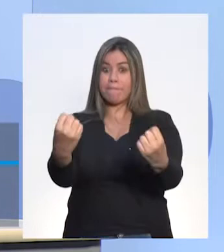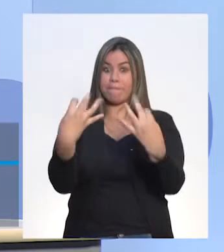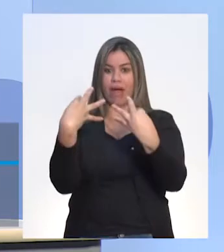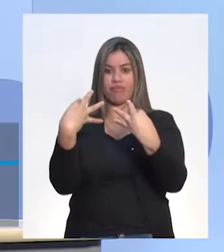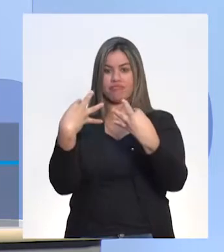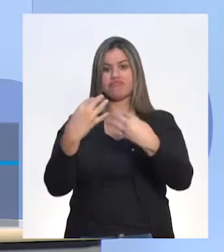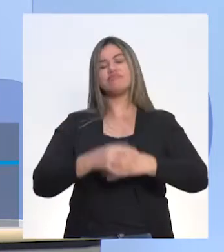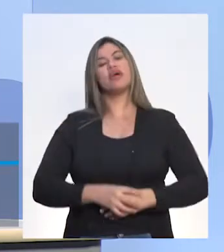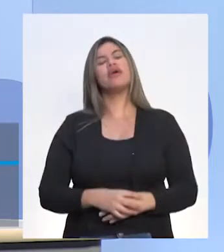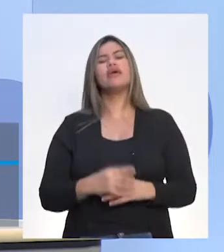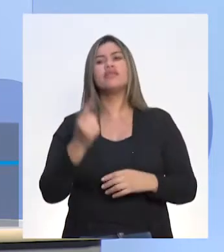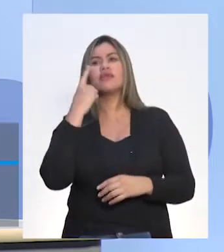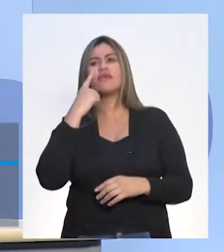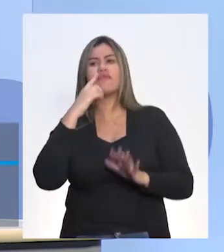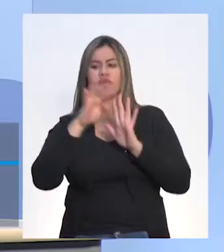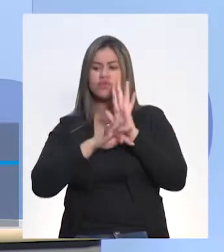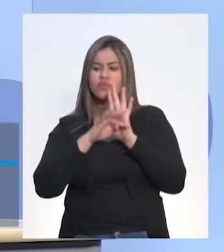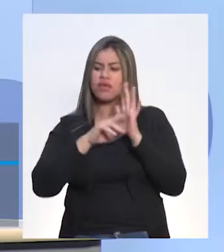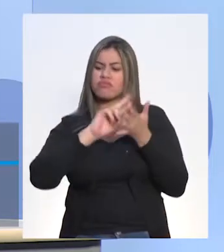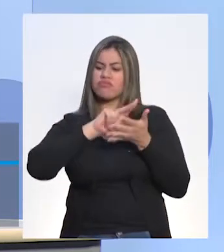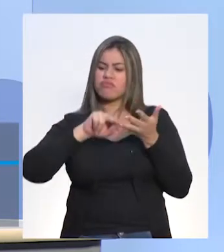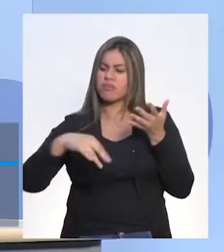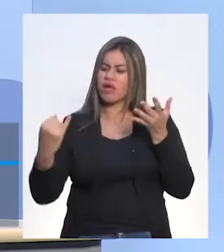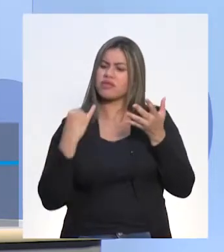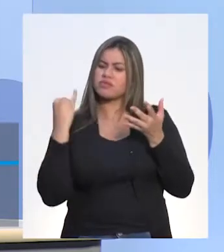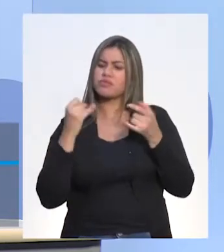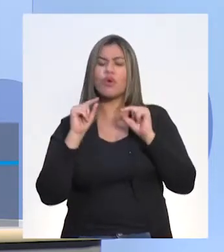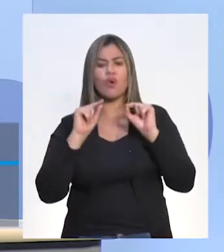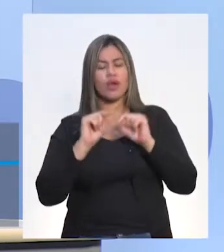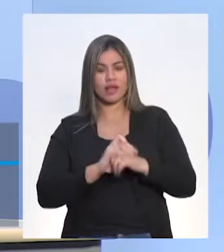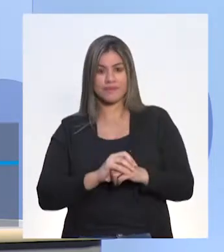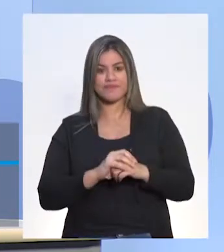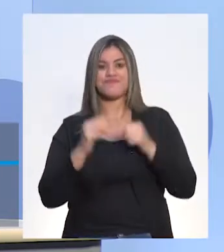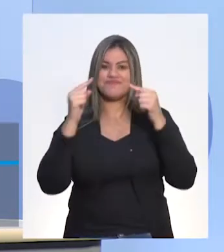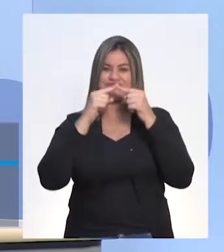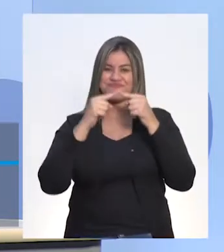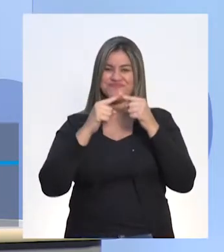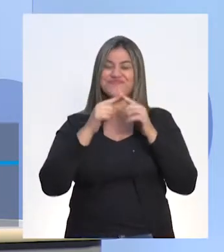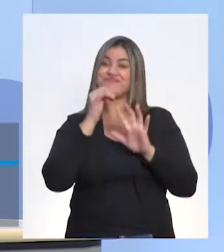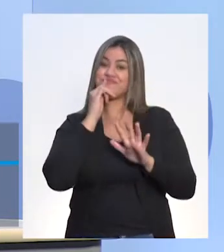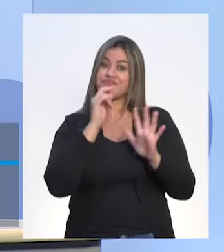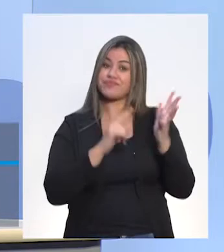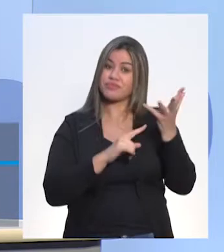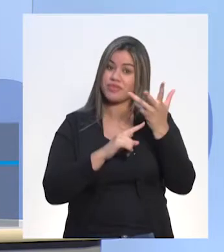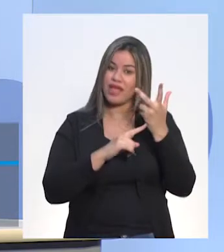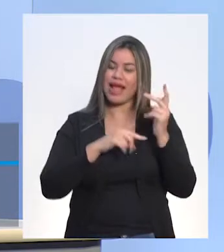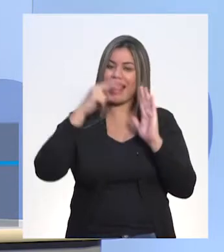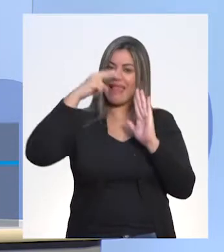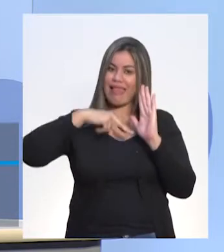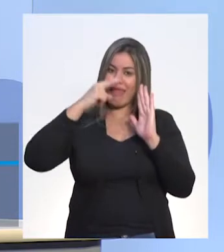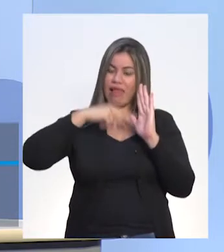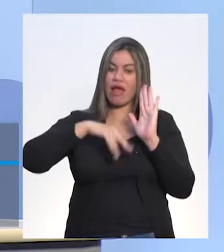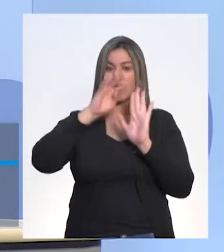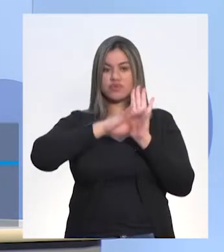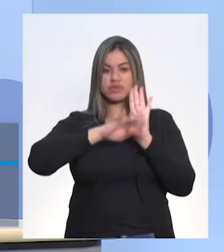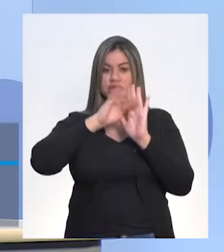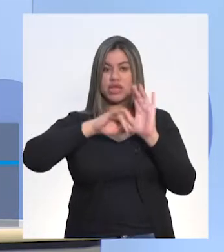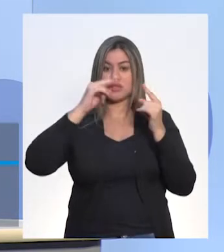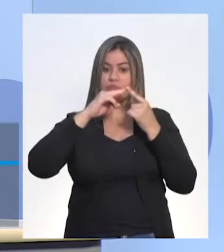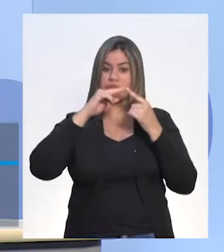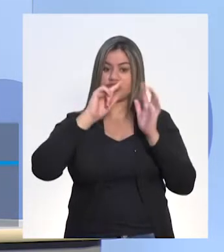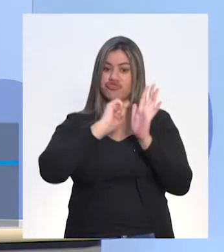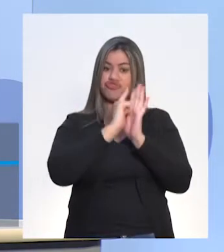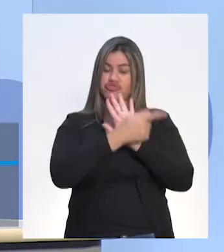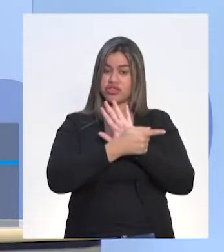alguns elementos nesse texto são fundamentais. O desafio da aula de artes é que vocês leiam um texto, né, do gênero dramático, leiam uma